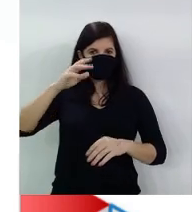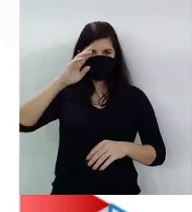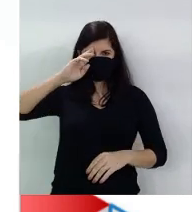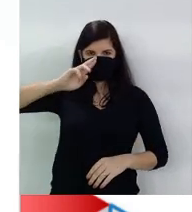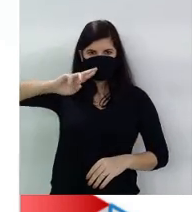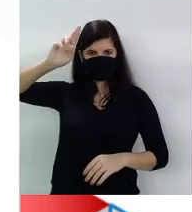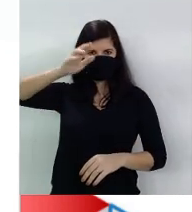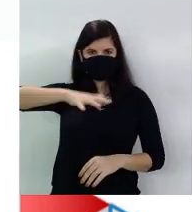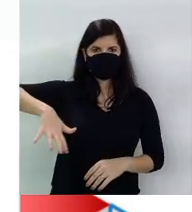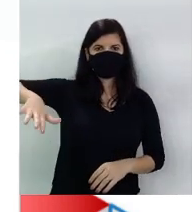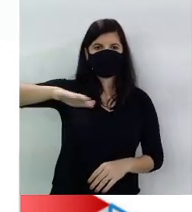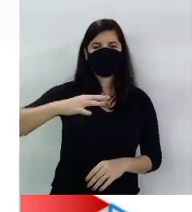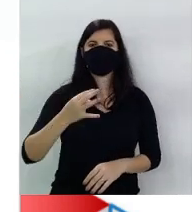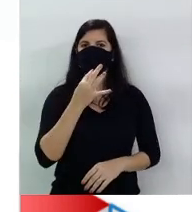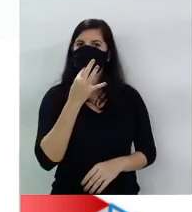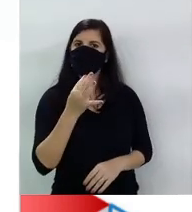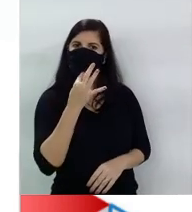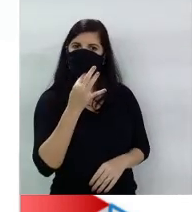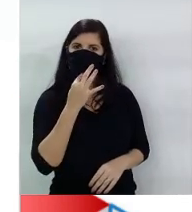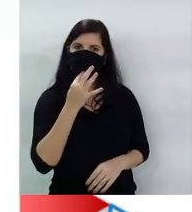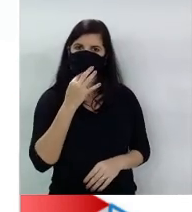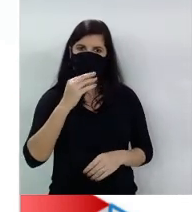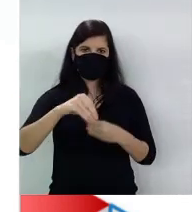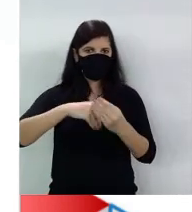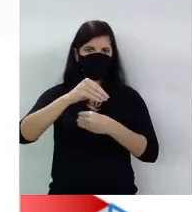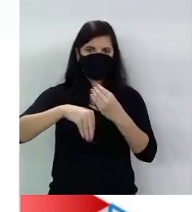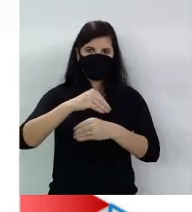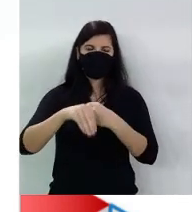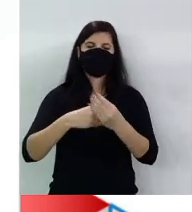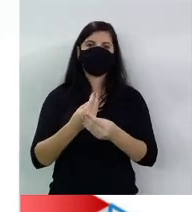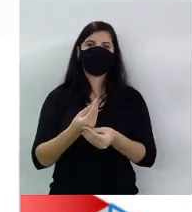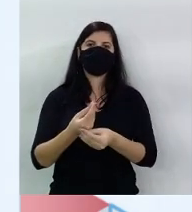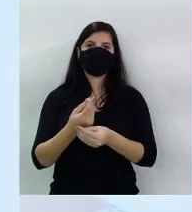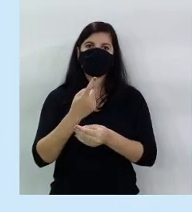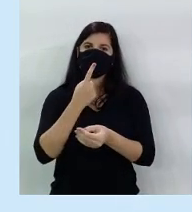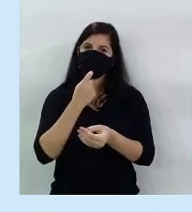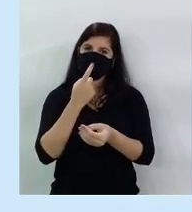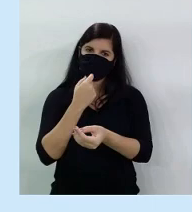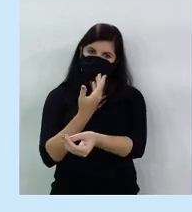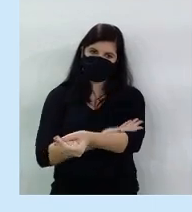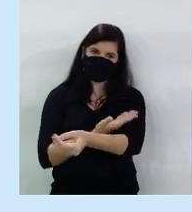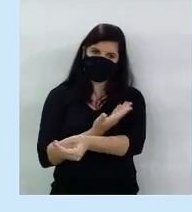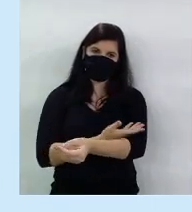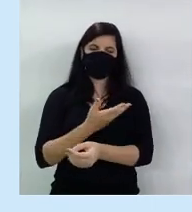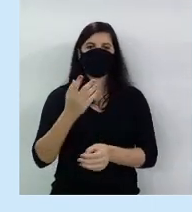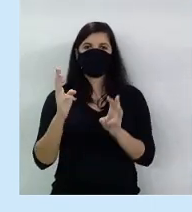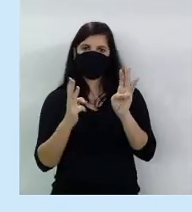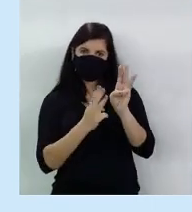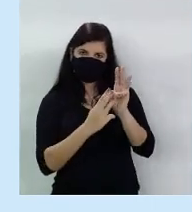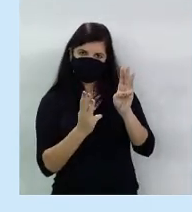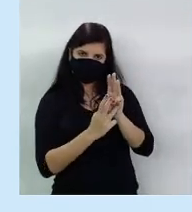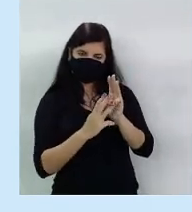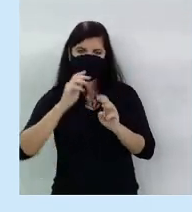conhecidos são quase sempre mestiços, com o sangue índio e negro. Vejam só